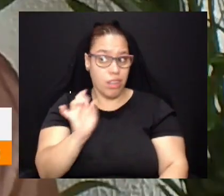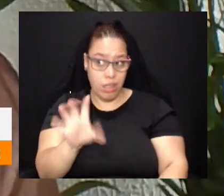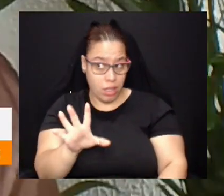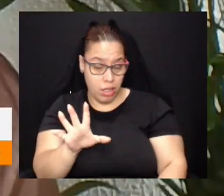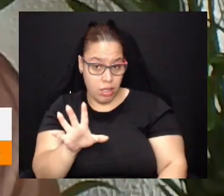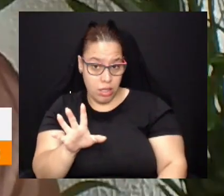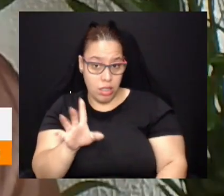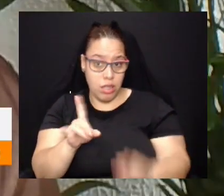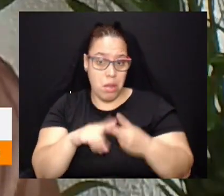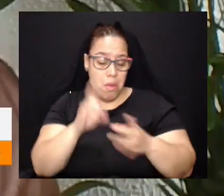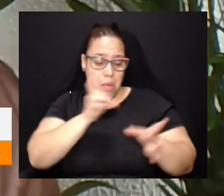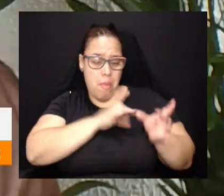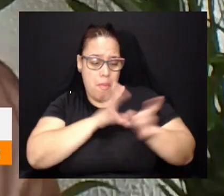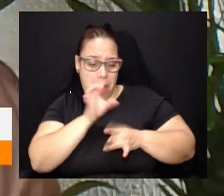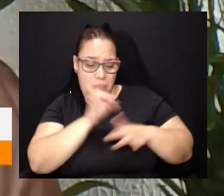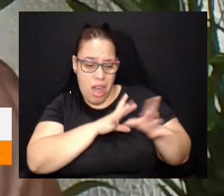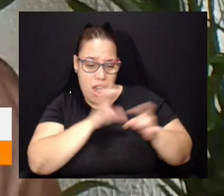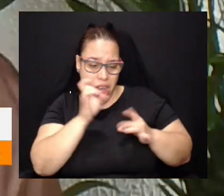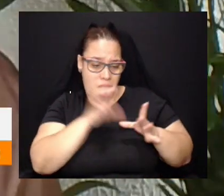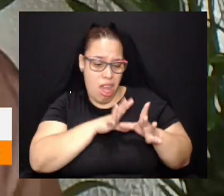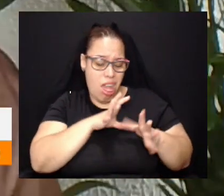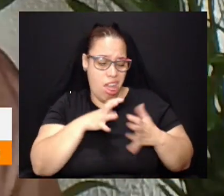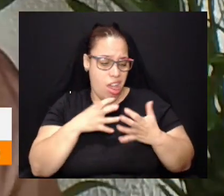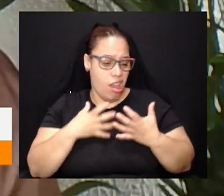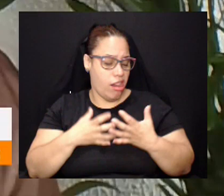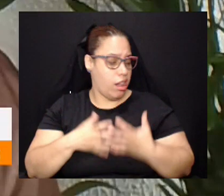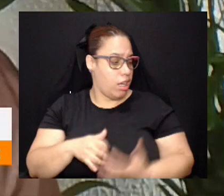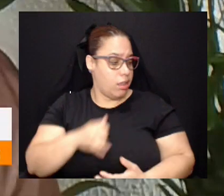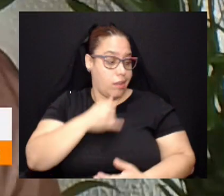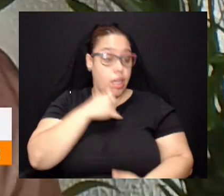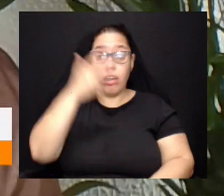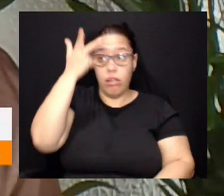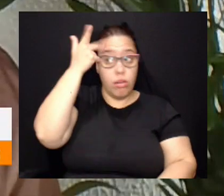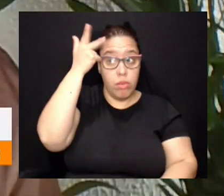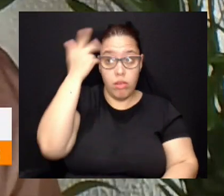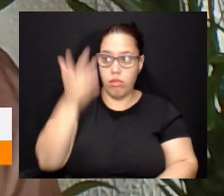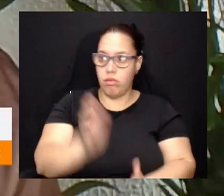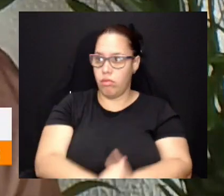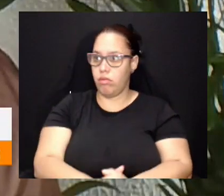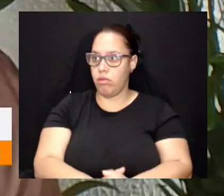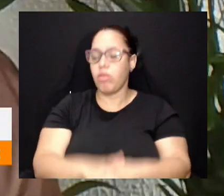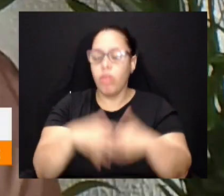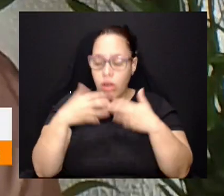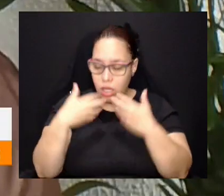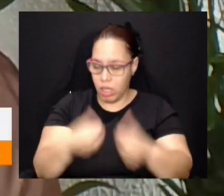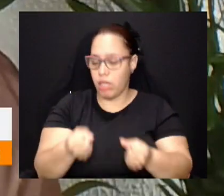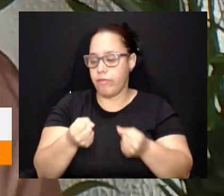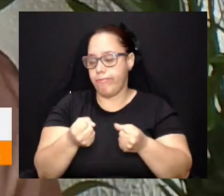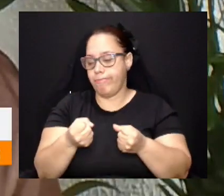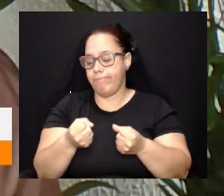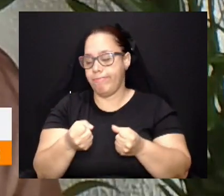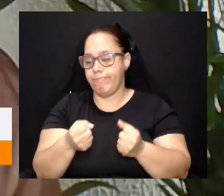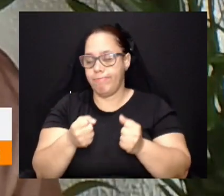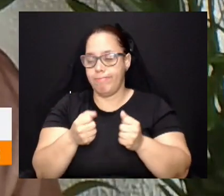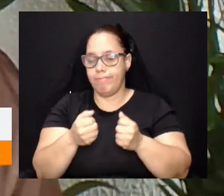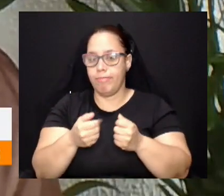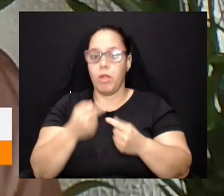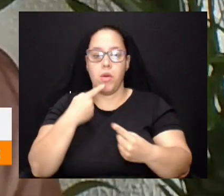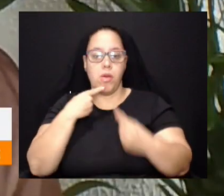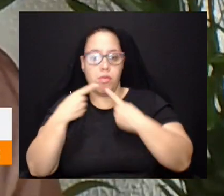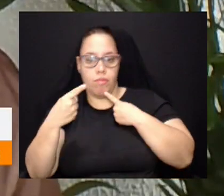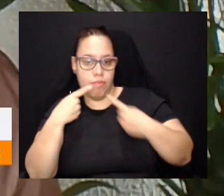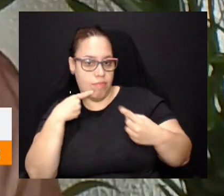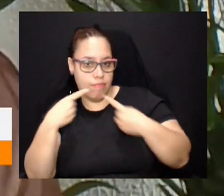medo, frustração são sentimentos normais. Quando eu acolho isso, eu abro espaço para o diálogo, eu